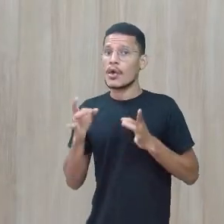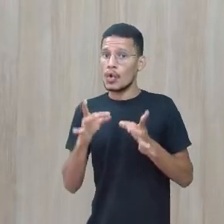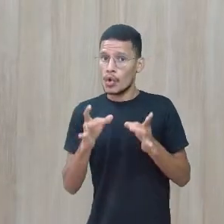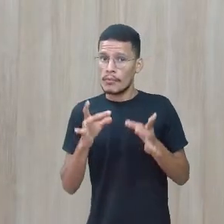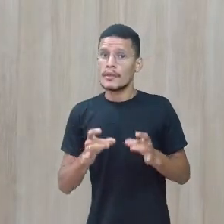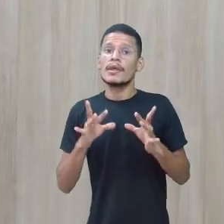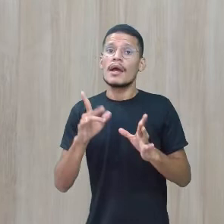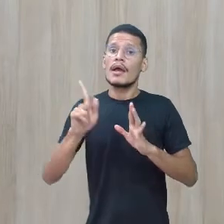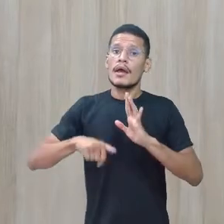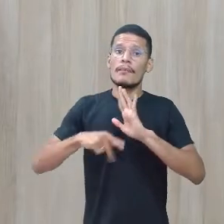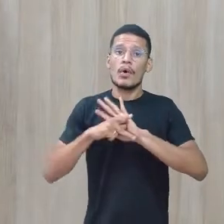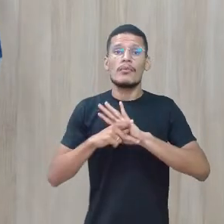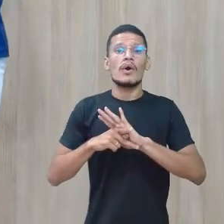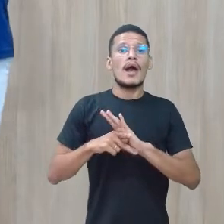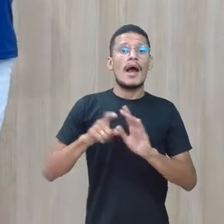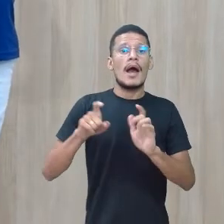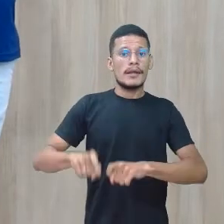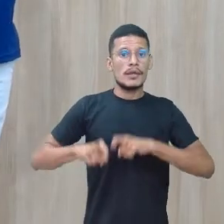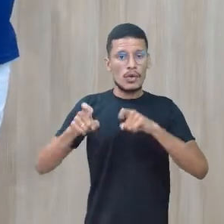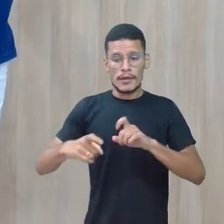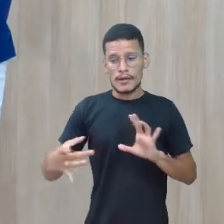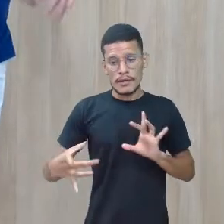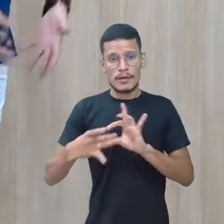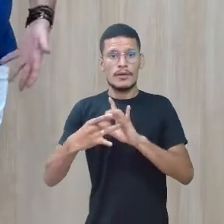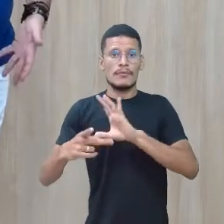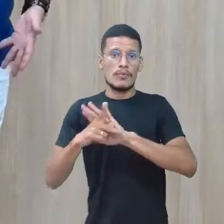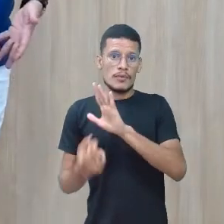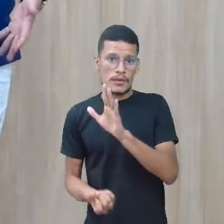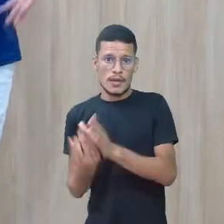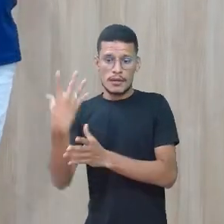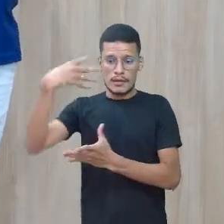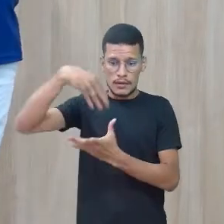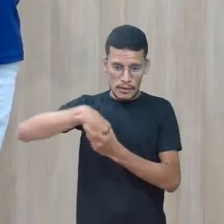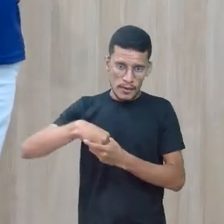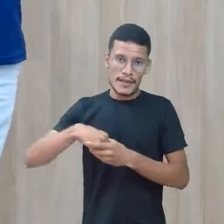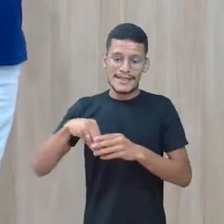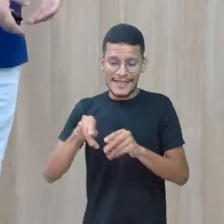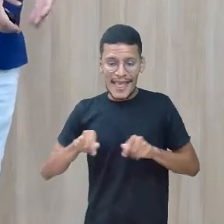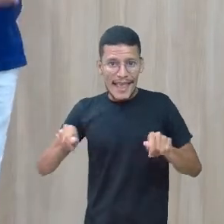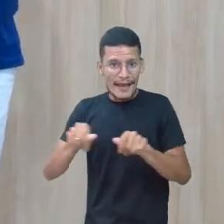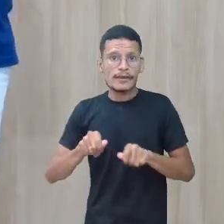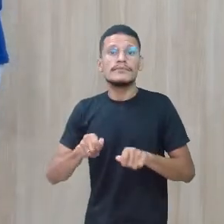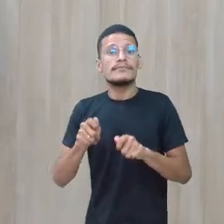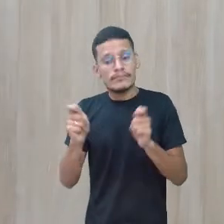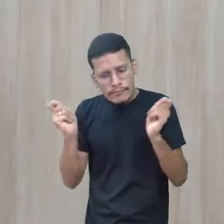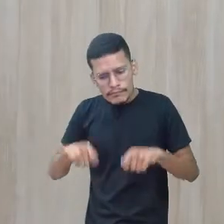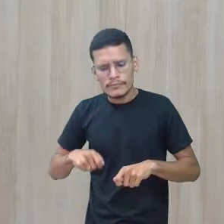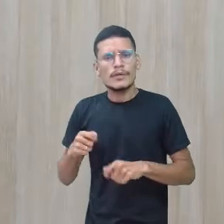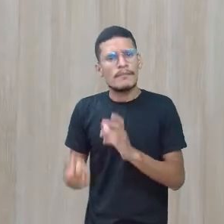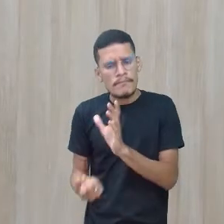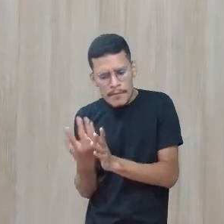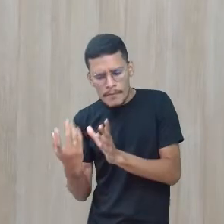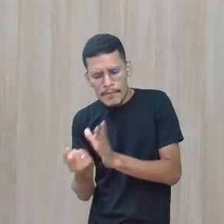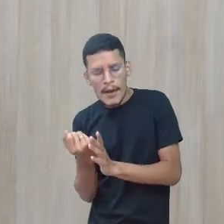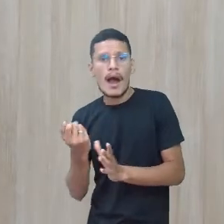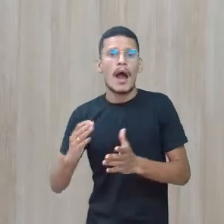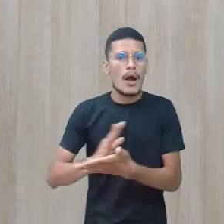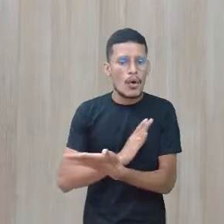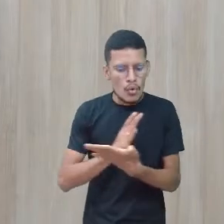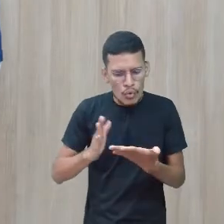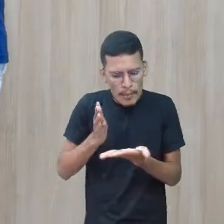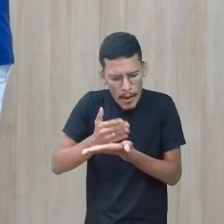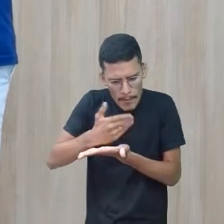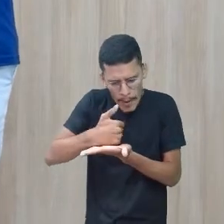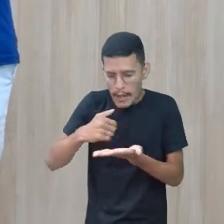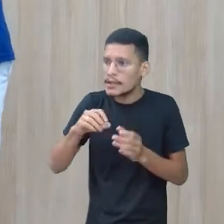essencialmente agrícola, ligada à produção na terra. Então, o que eles produziam, parte daquela produção,